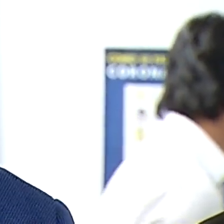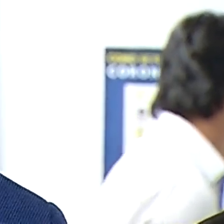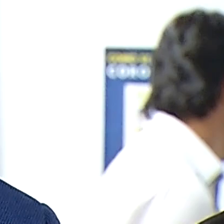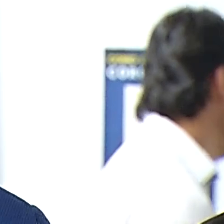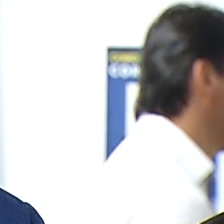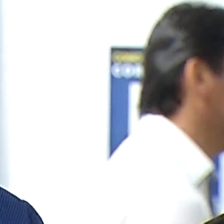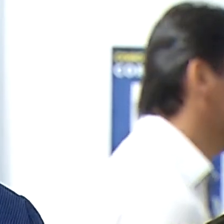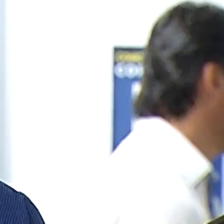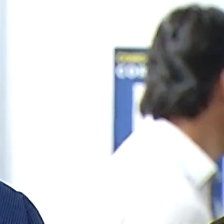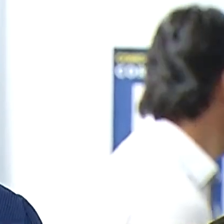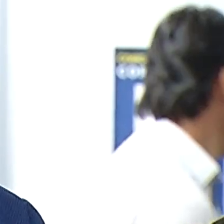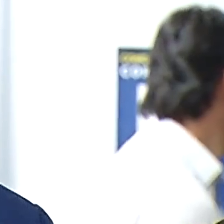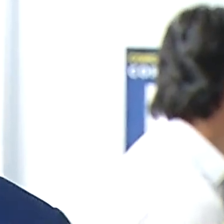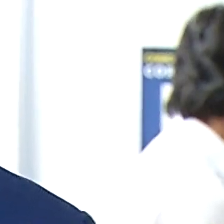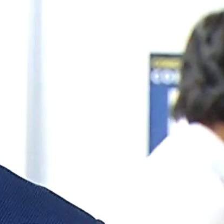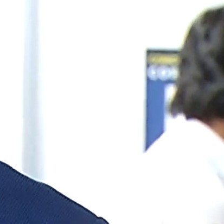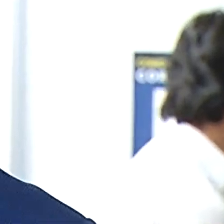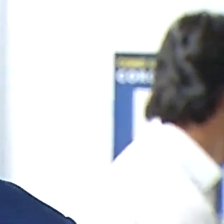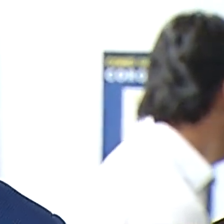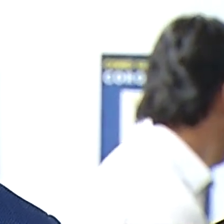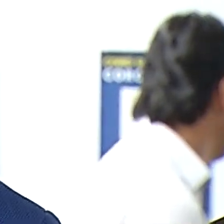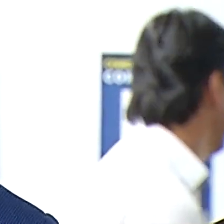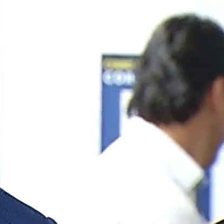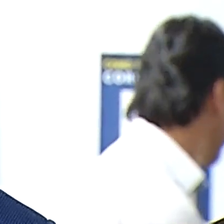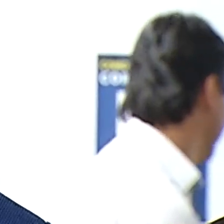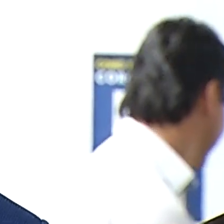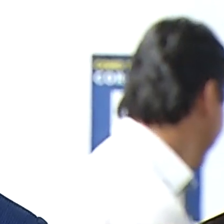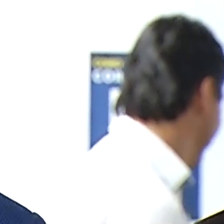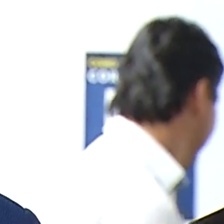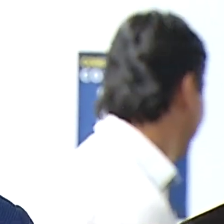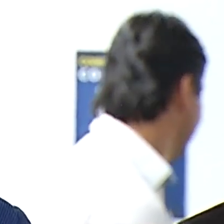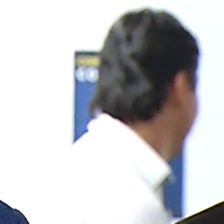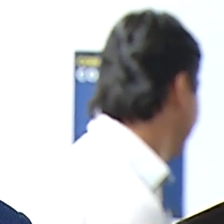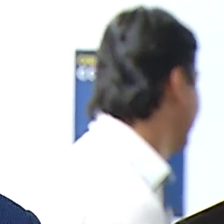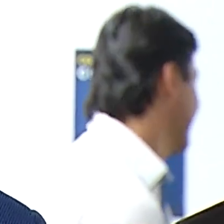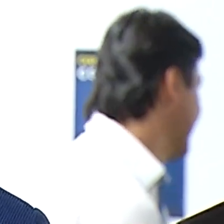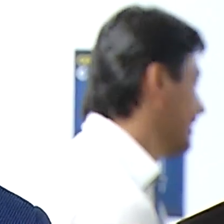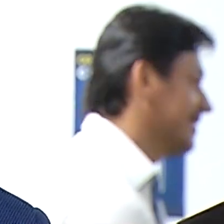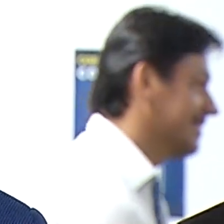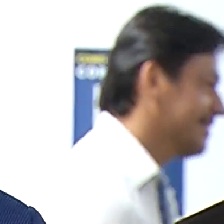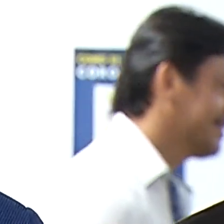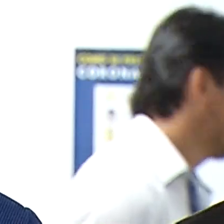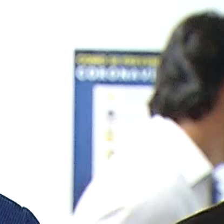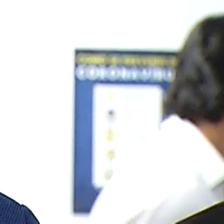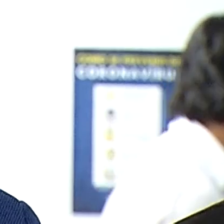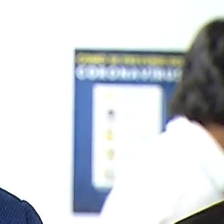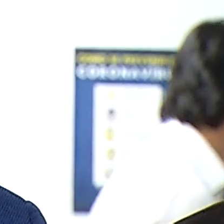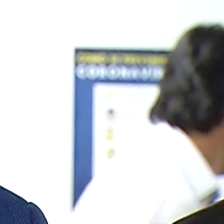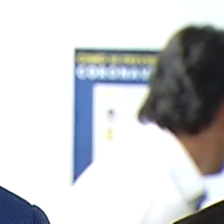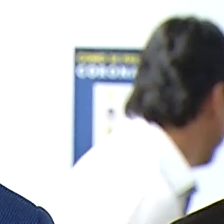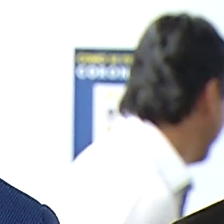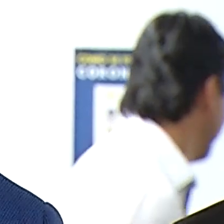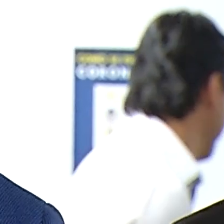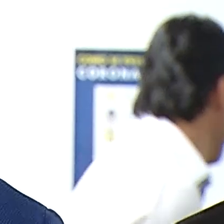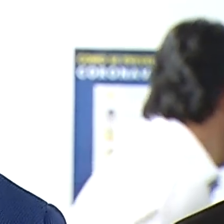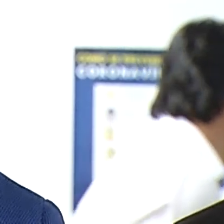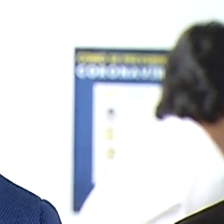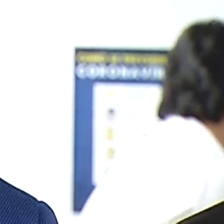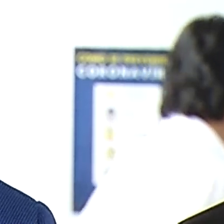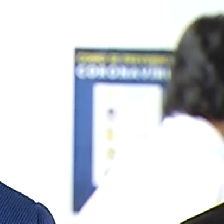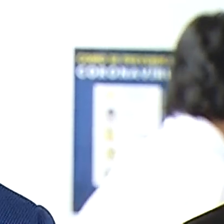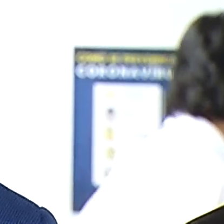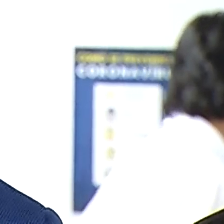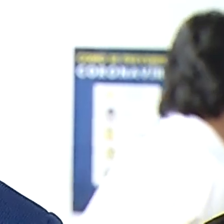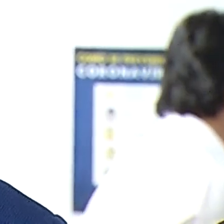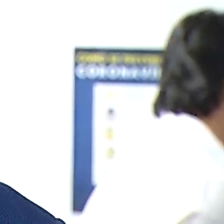Primeiro de agradecimento a um parlamento que, ao longo do tempo, criou as condições para o governo desenvolver política